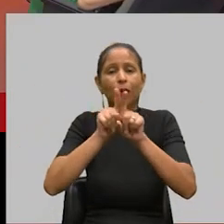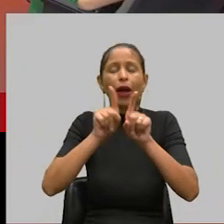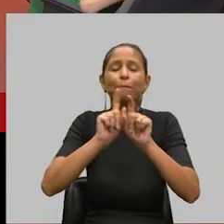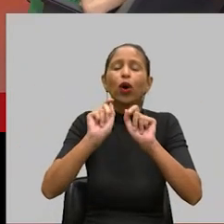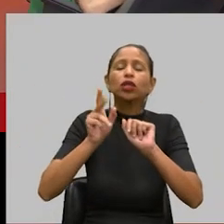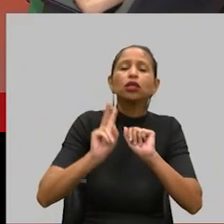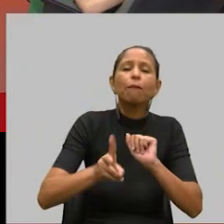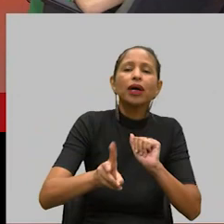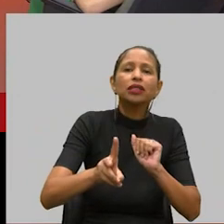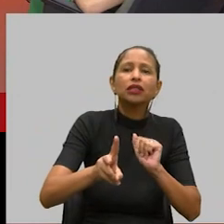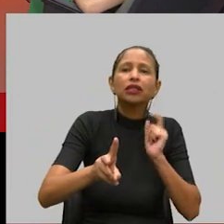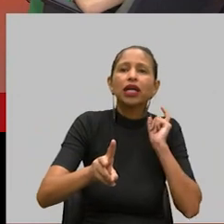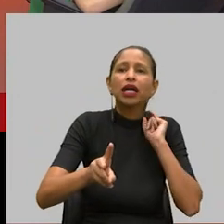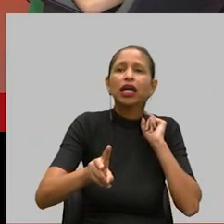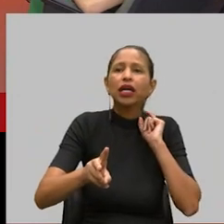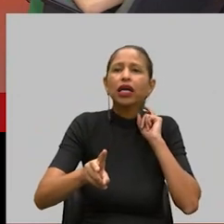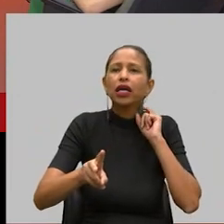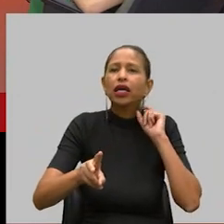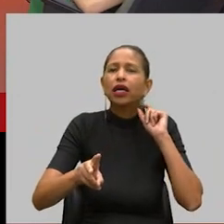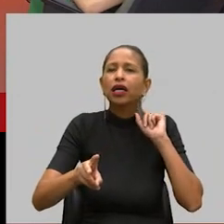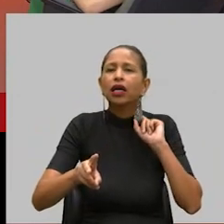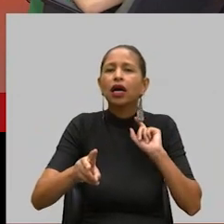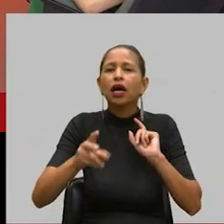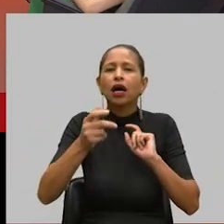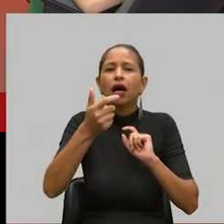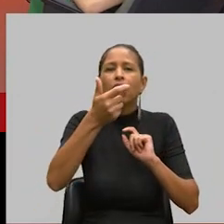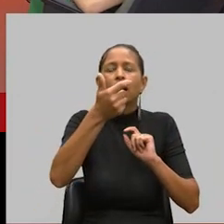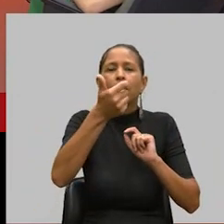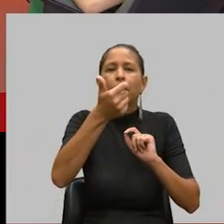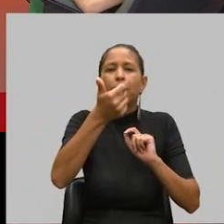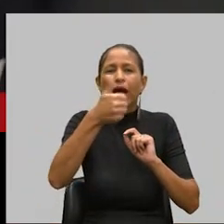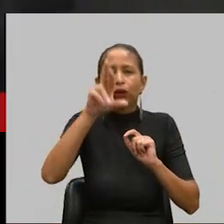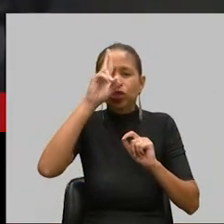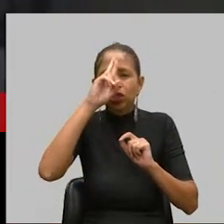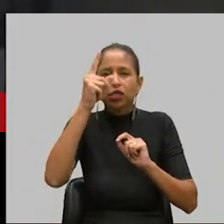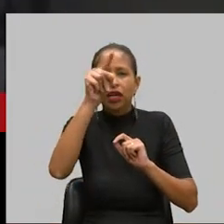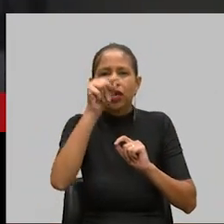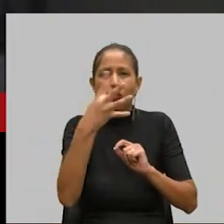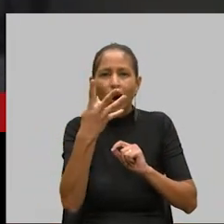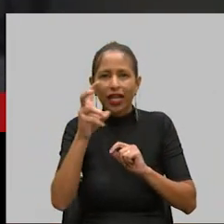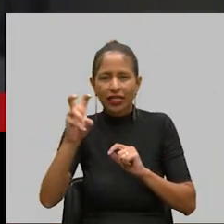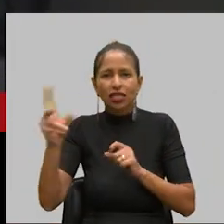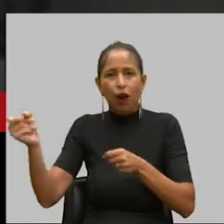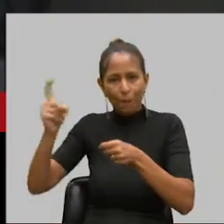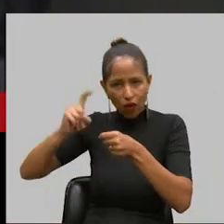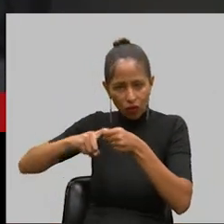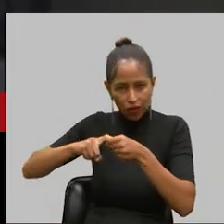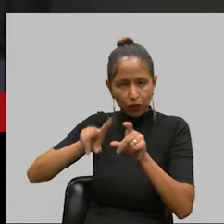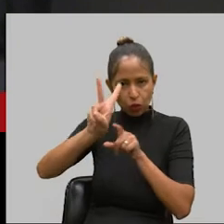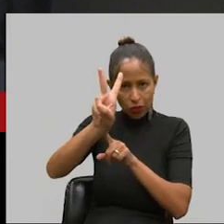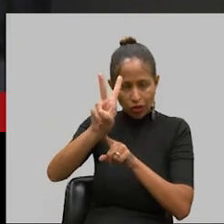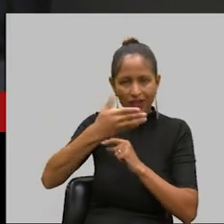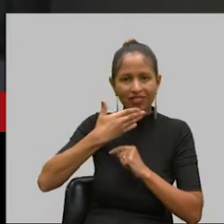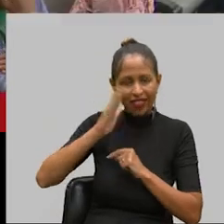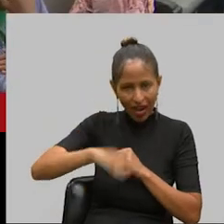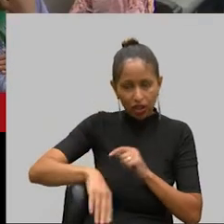eh São 12:45 vocês acham que a gente pode manter o retorno às